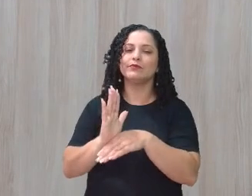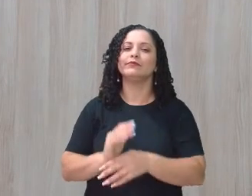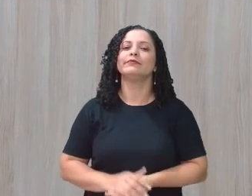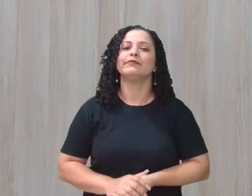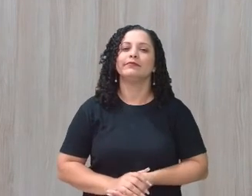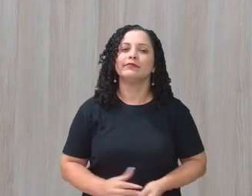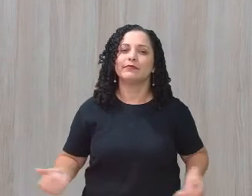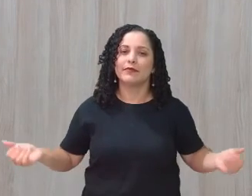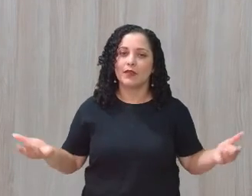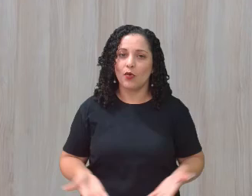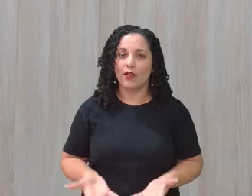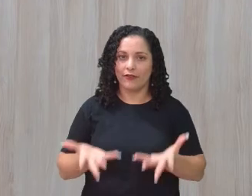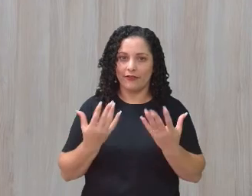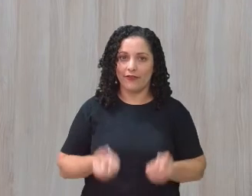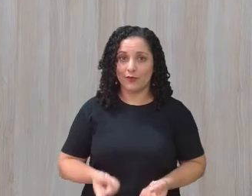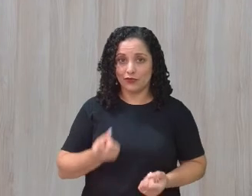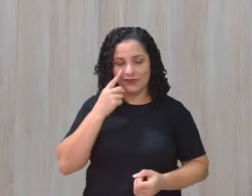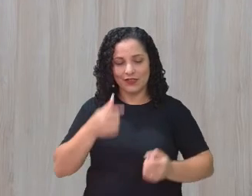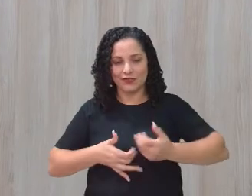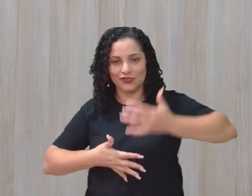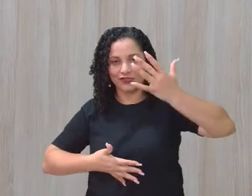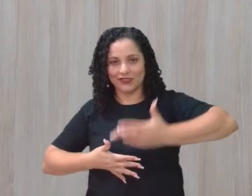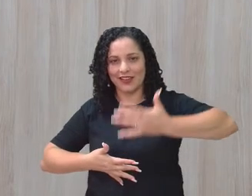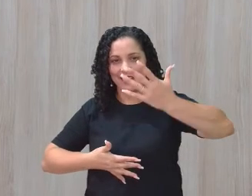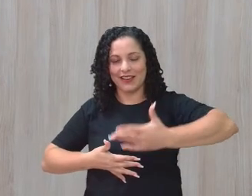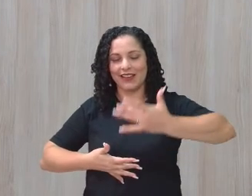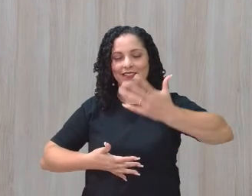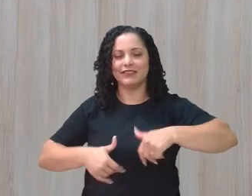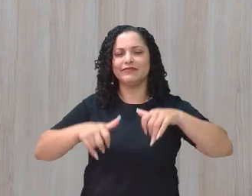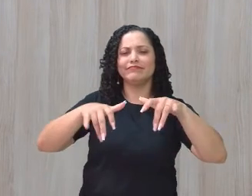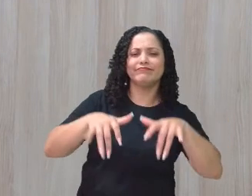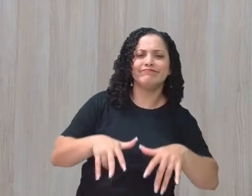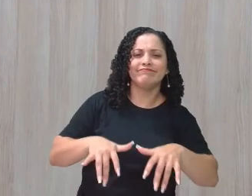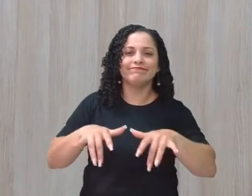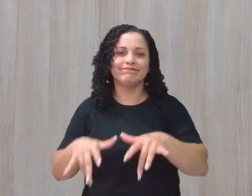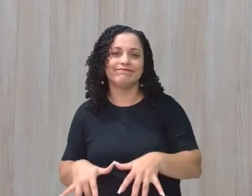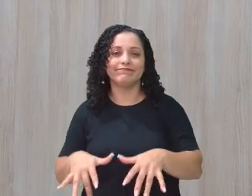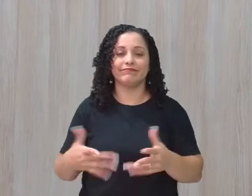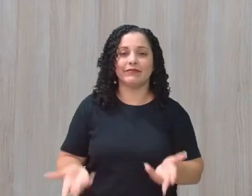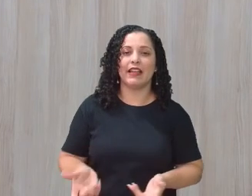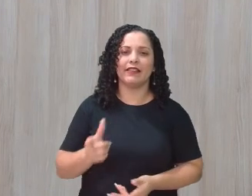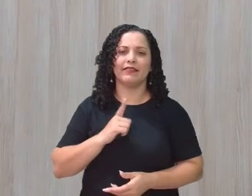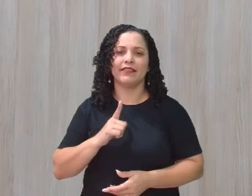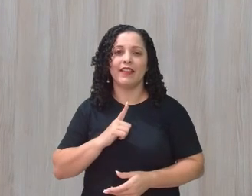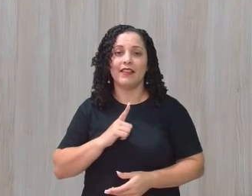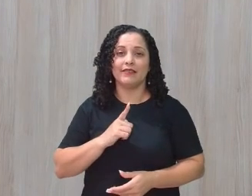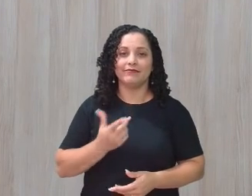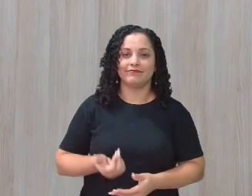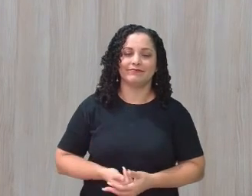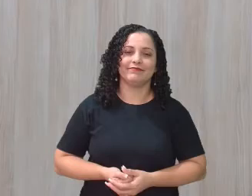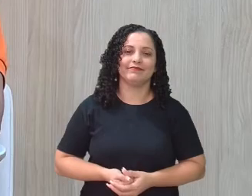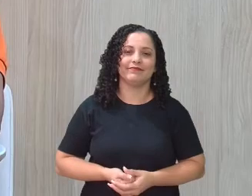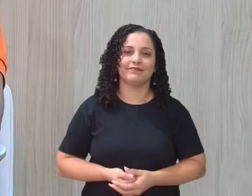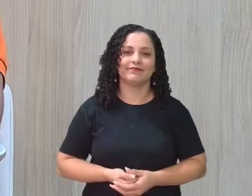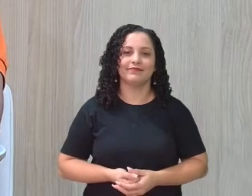certo? Vamos dar uma passadinha no chat para que a professora Camille diga como foi, se despeça e aí a gente volta.